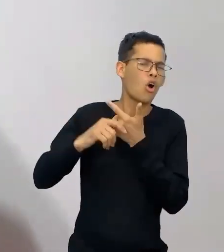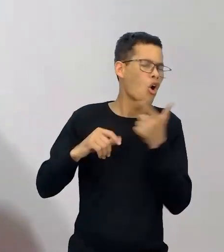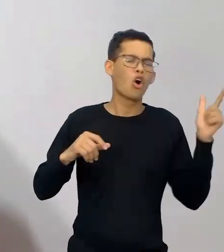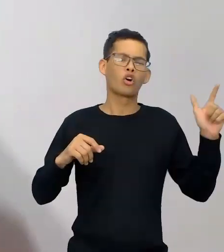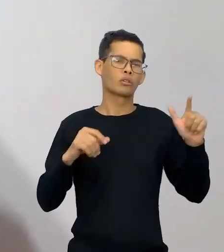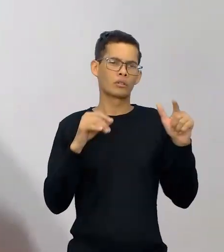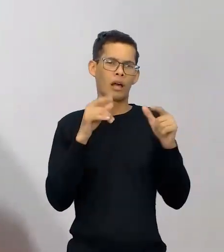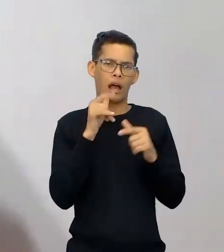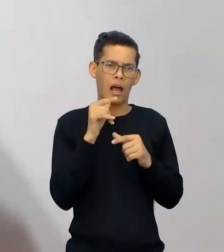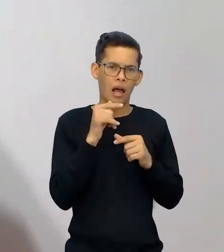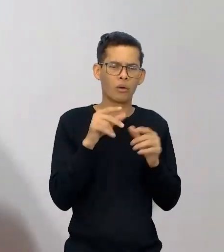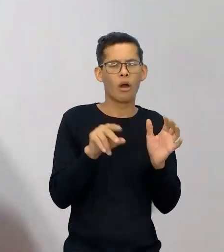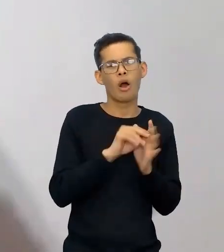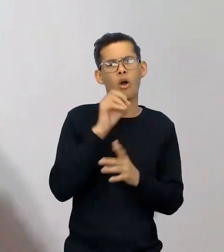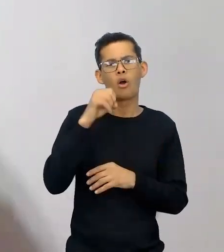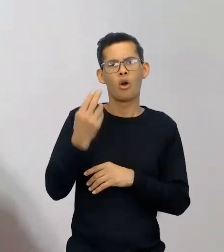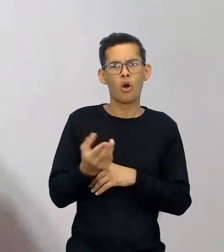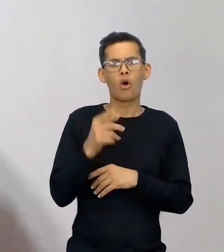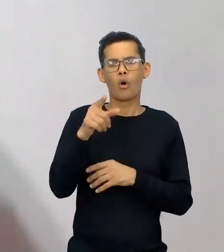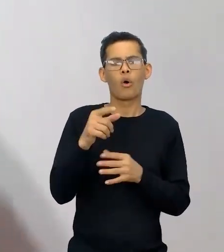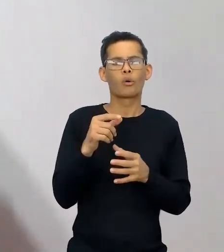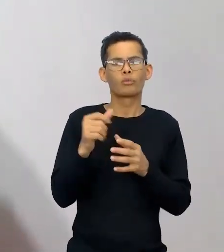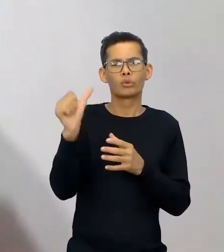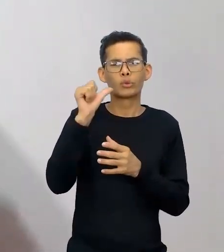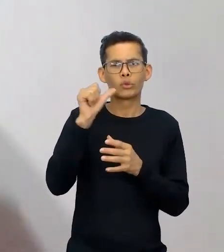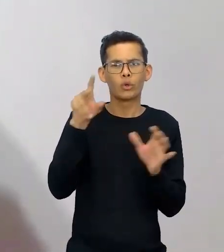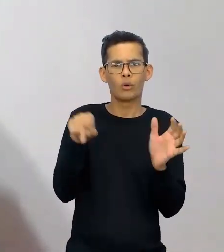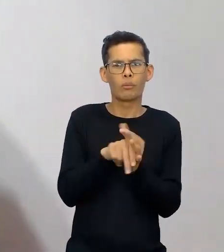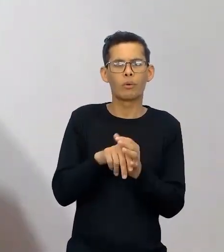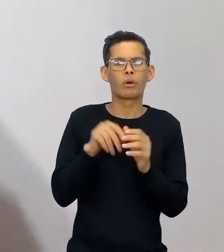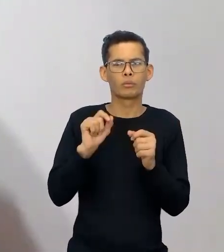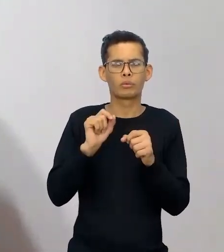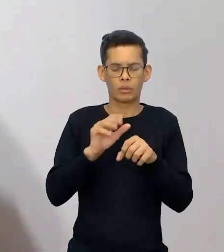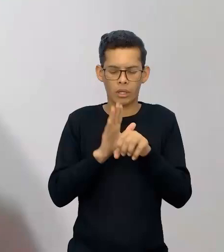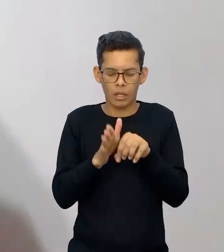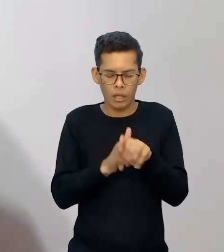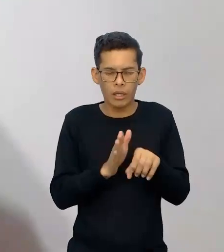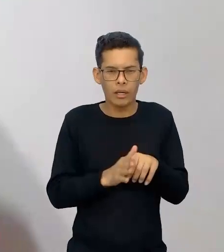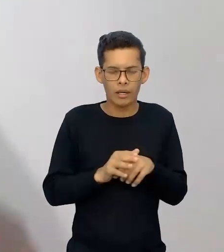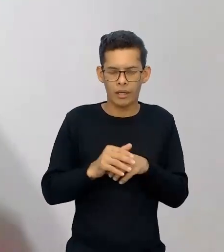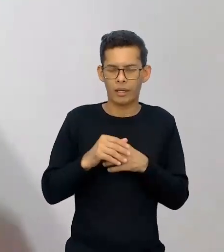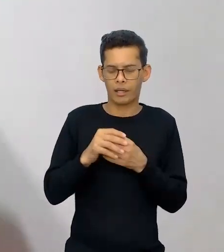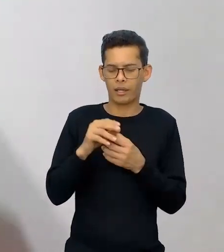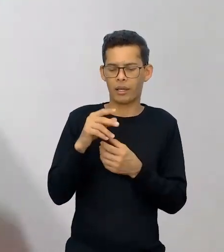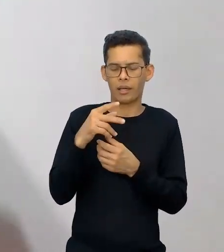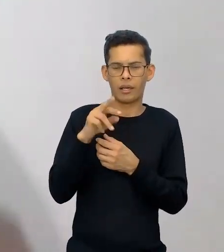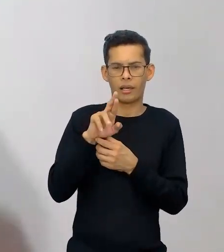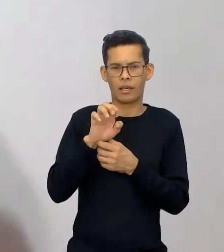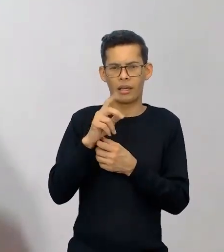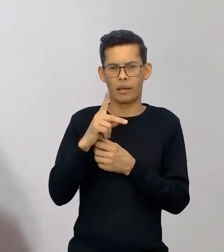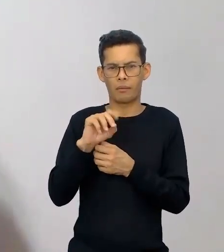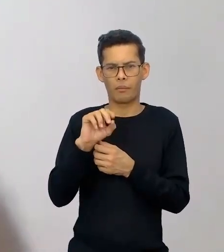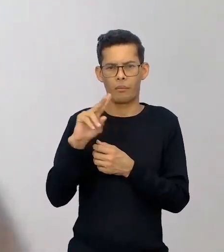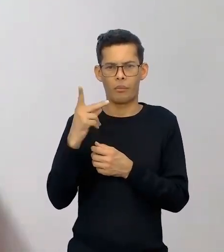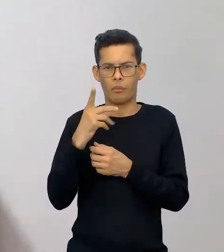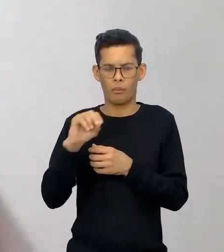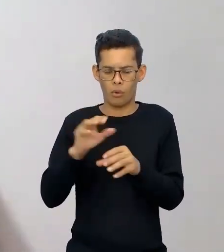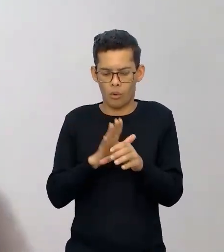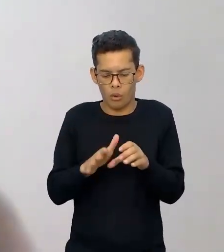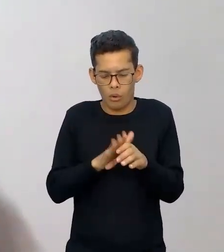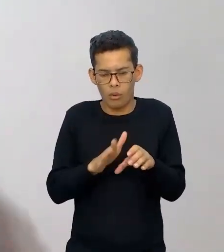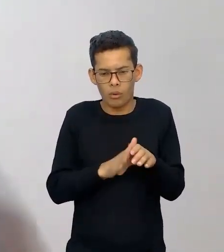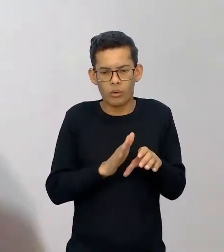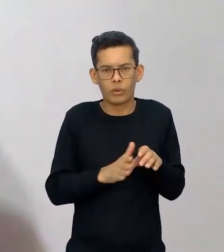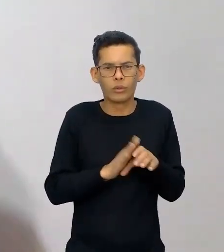suco do repolho roxo? Né, fazer o mesmo experimento, queima um enxofre, fecha e coloca o suco do repolho roxo. Será que vai mudar